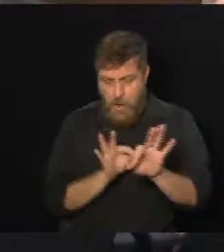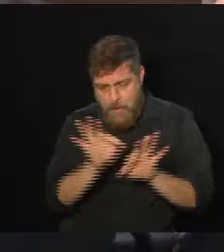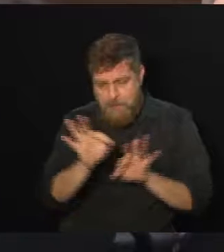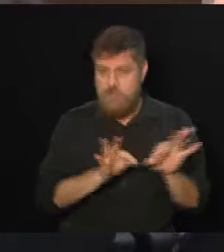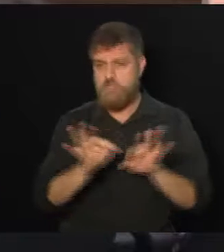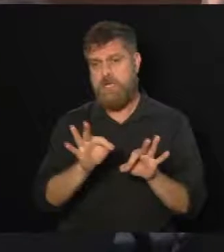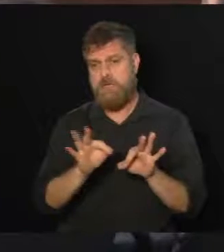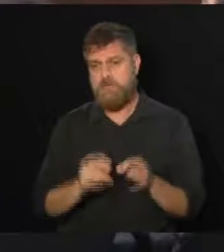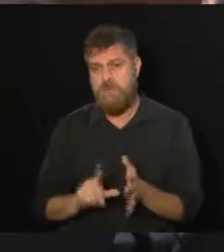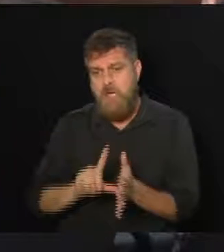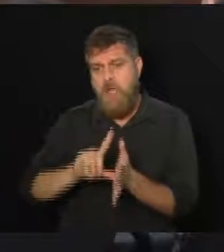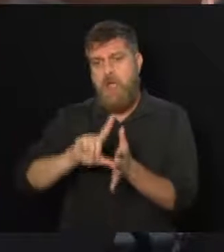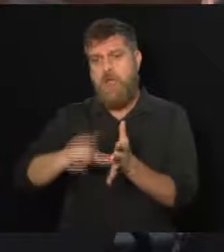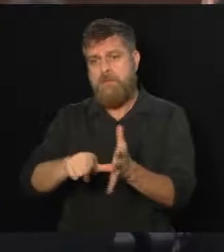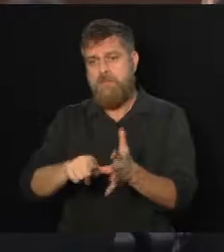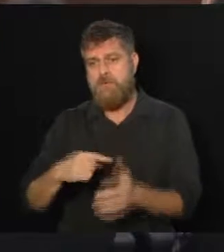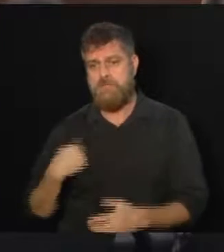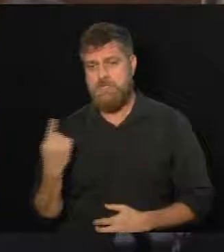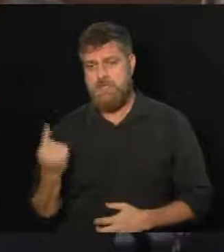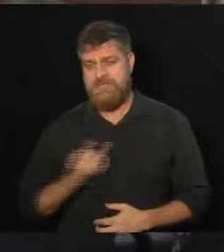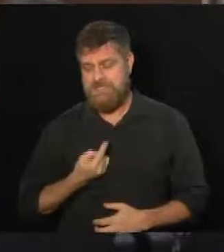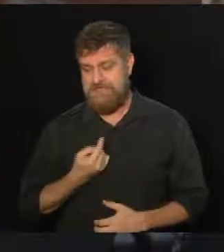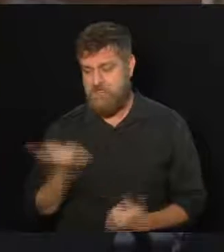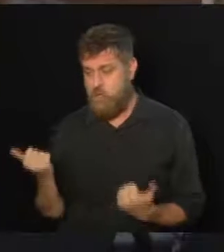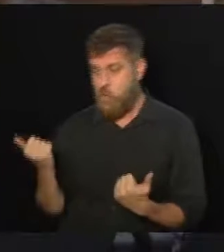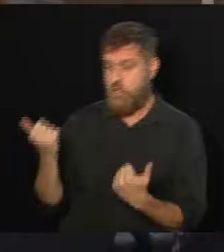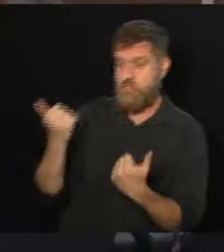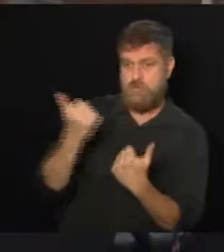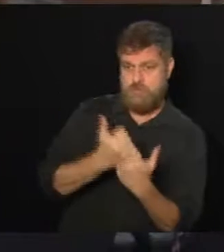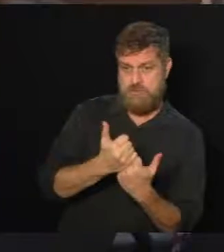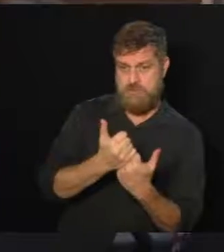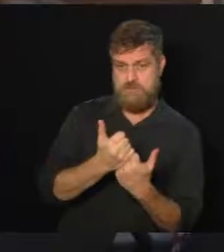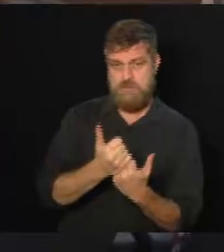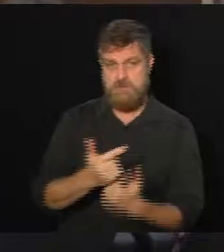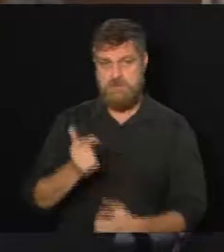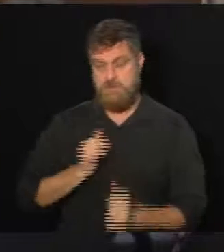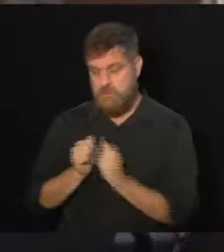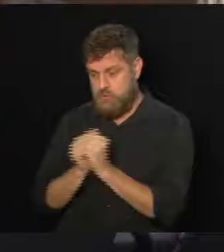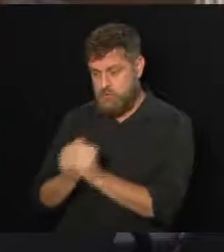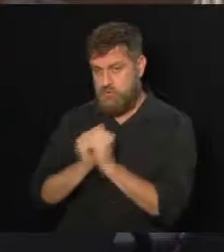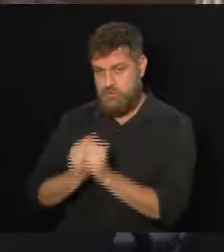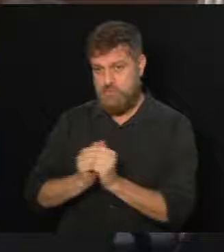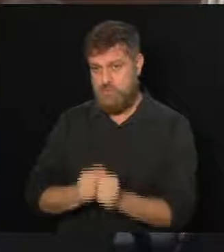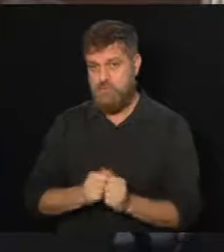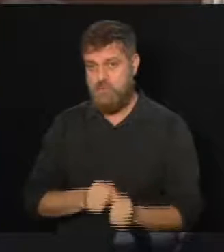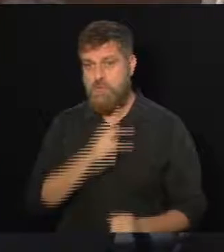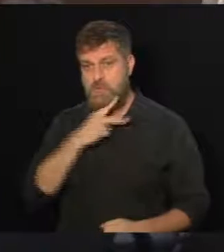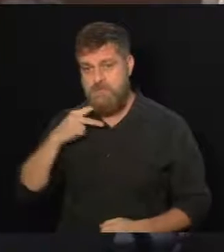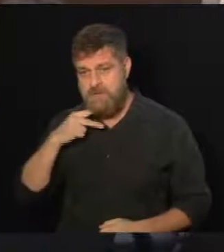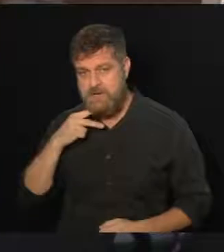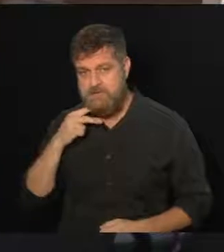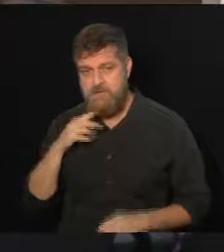e depois fizemos um substitutivo com o vereador Permínio Monteiro,